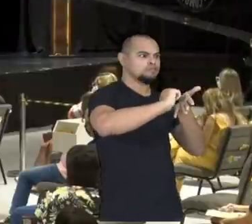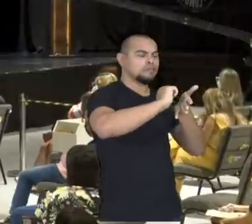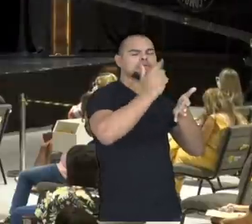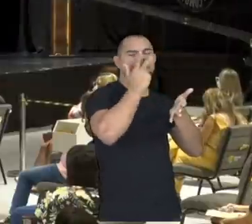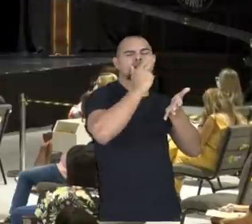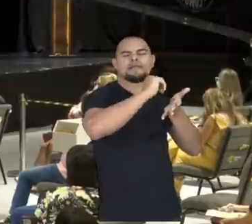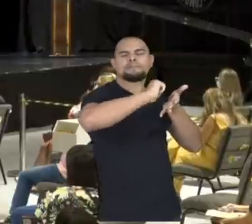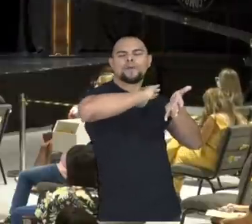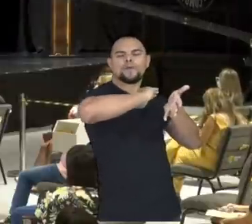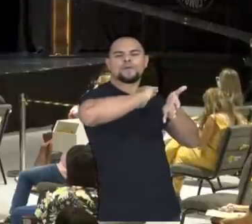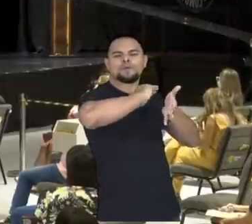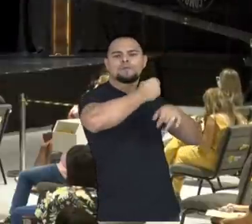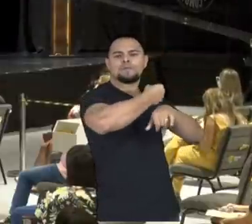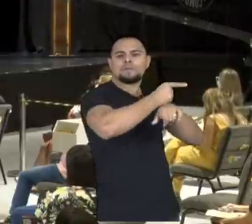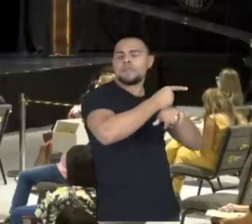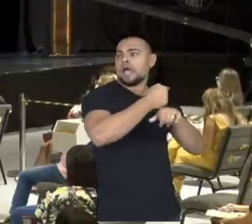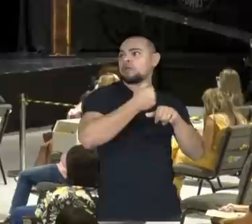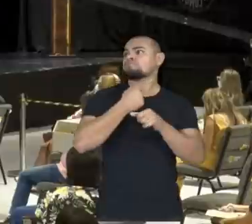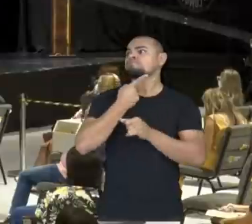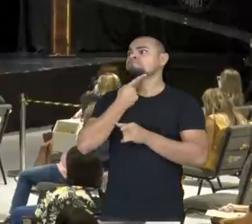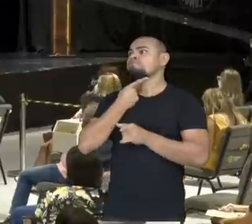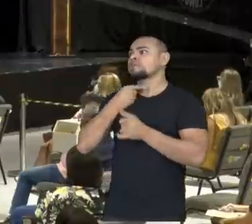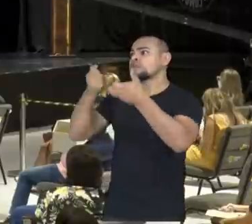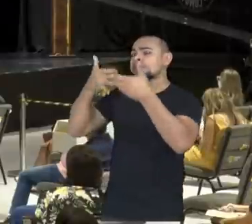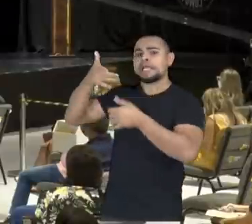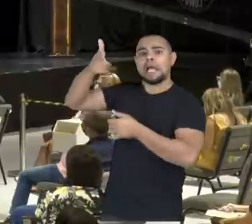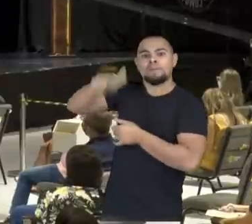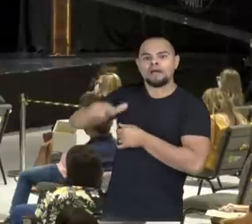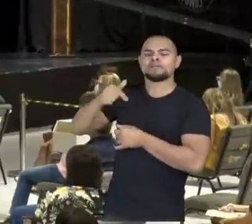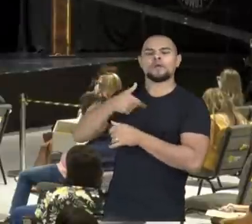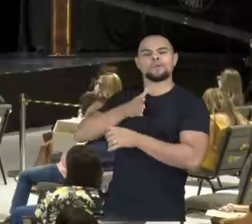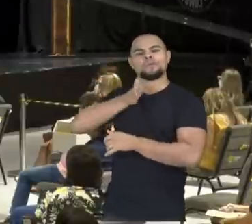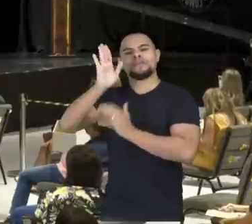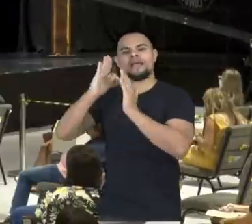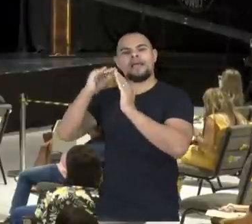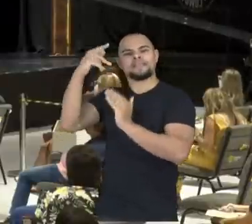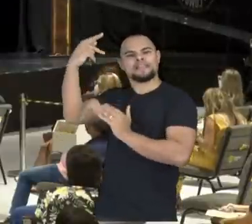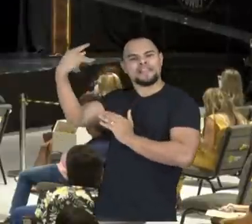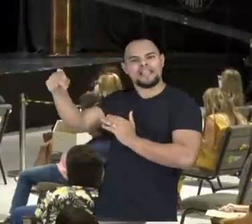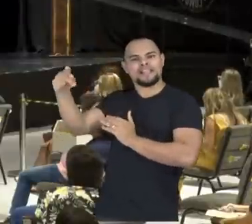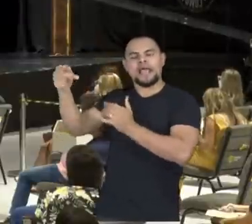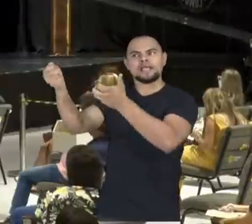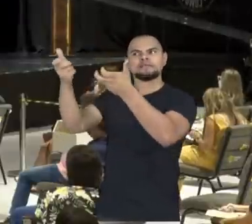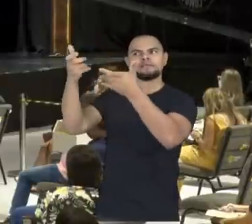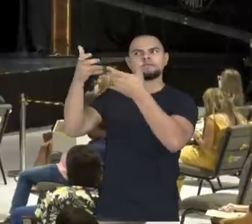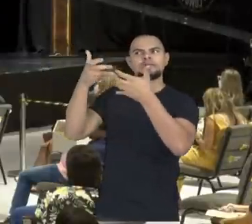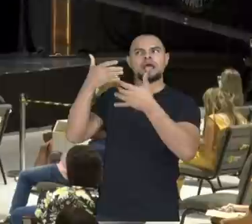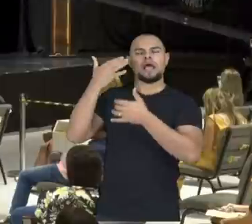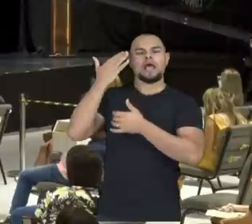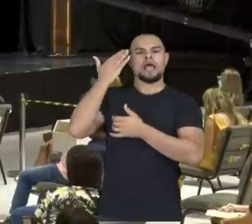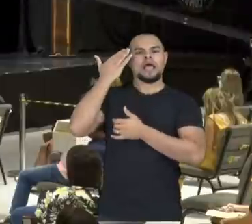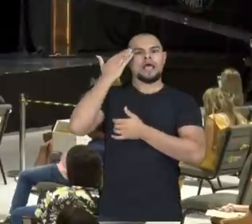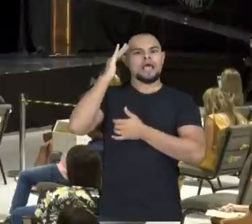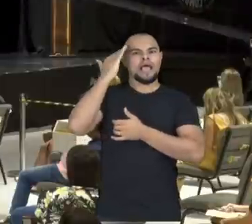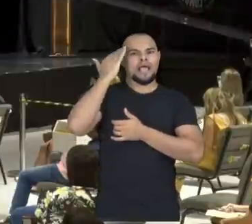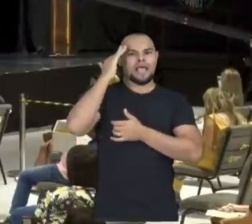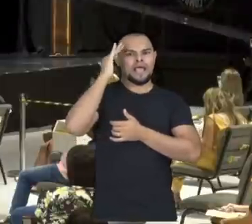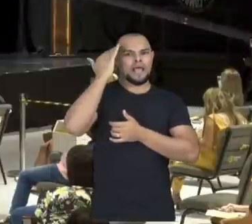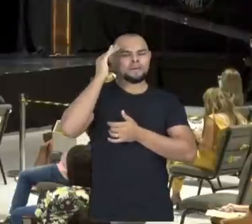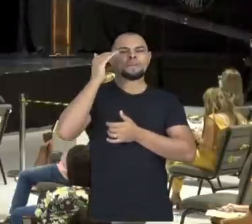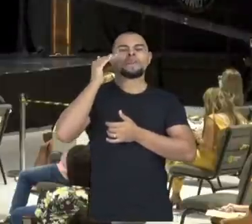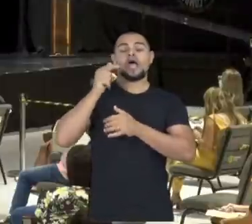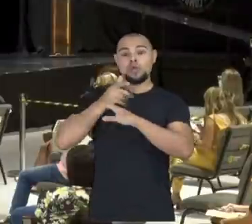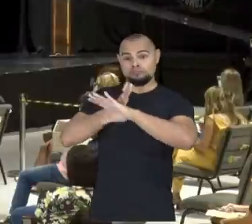tudo que ele estava falando começava a fazer sentido, não por ele, mas depois eu fui entender o que, é que estava acontecendo comigo. Fui para a